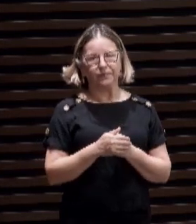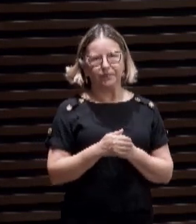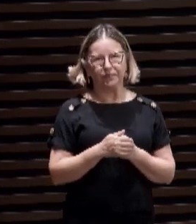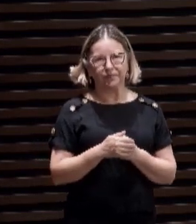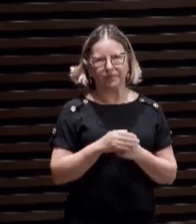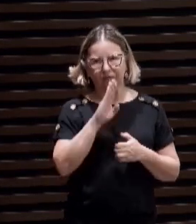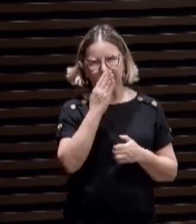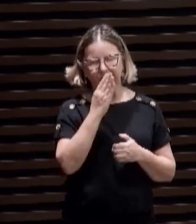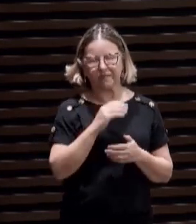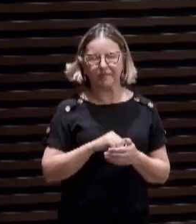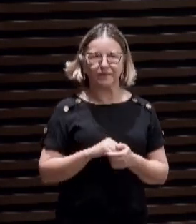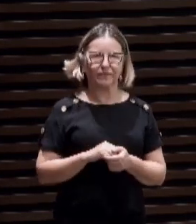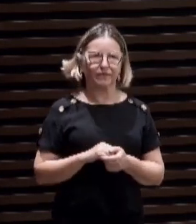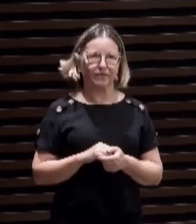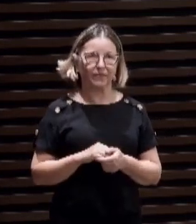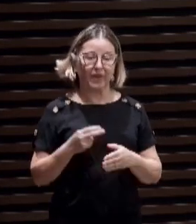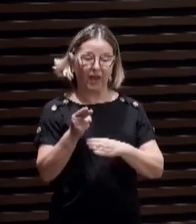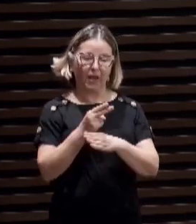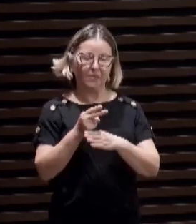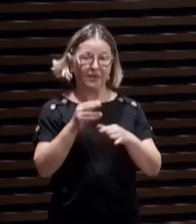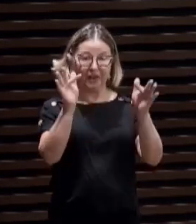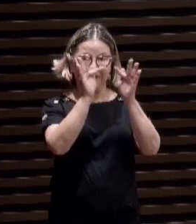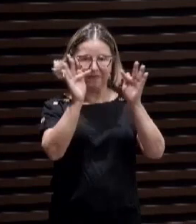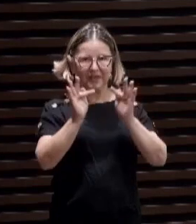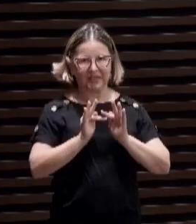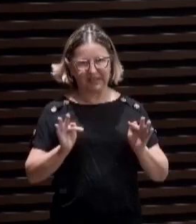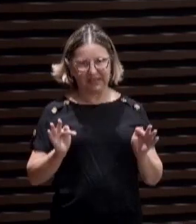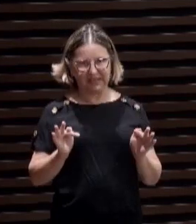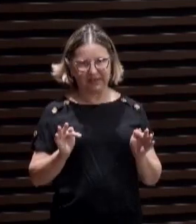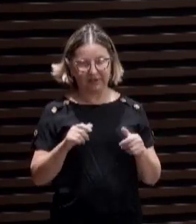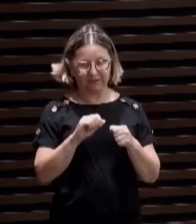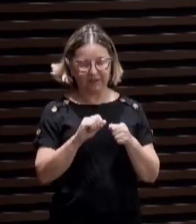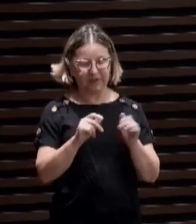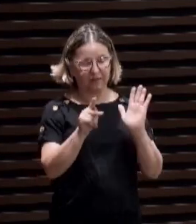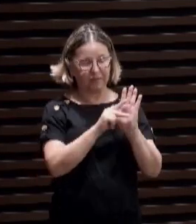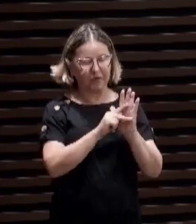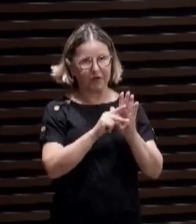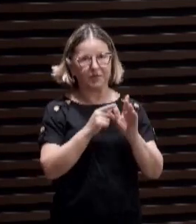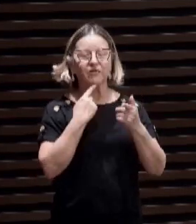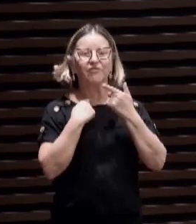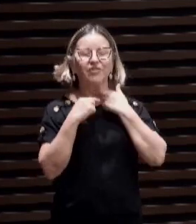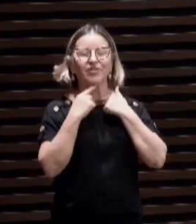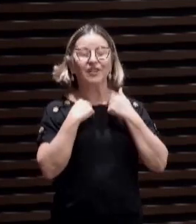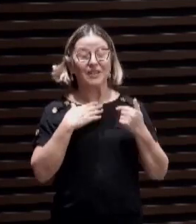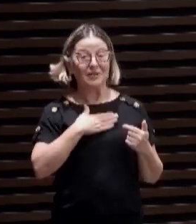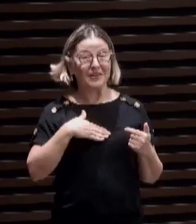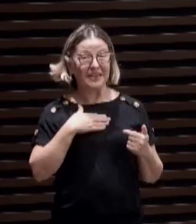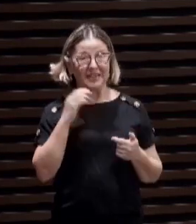A busca da felicidade na realização da própria vontade e o prazer imediato